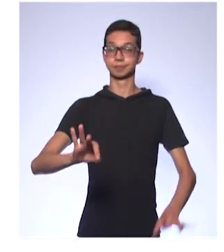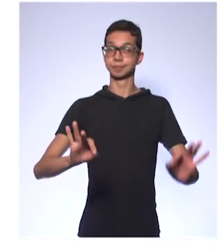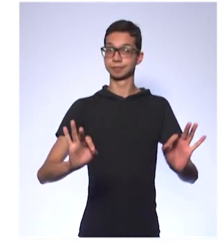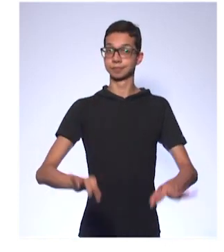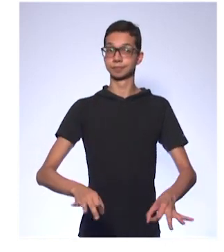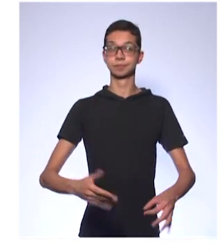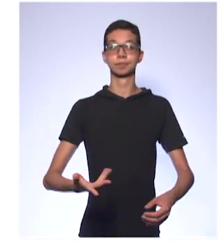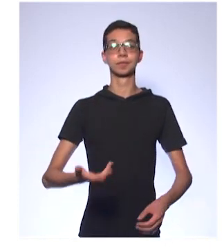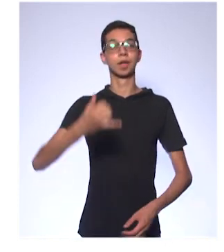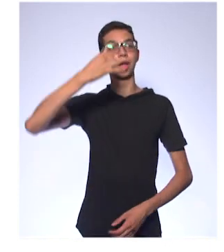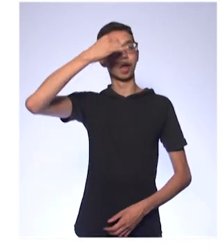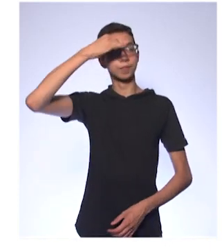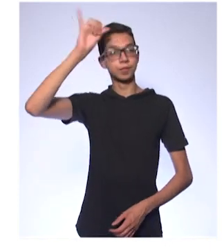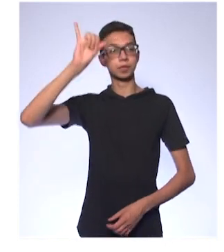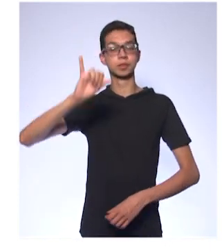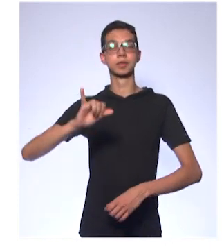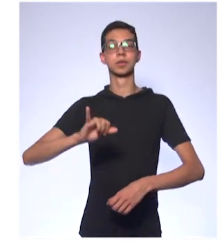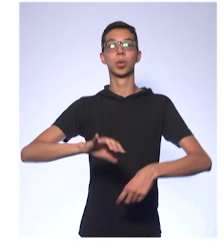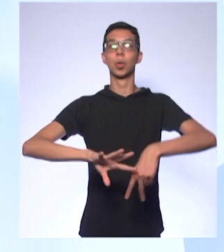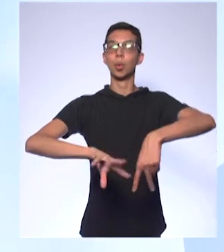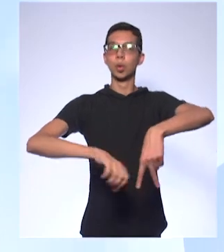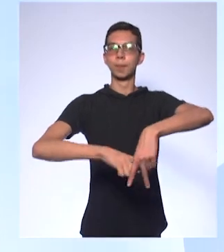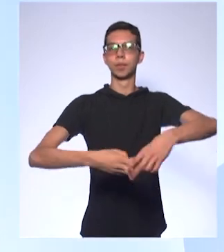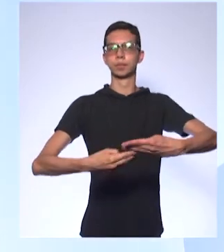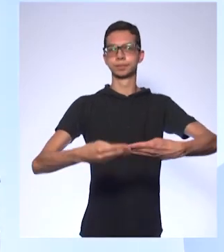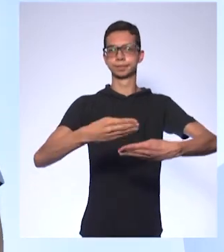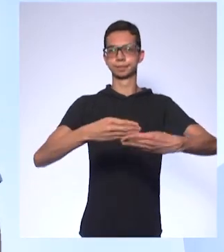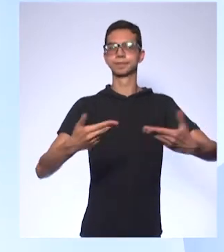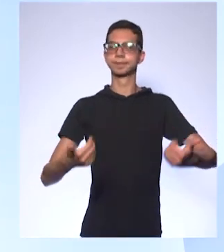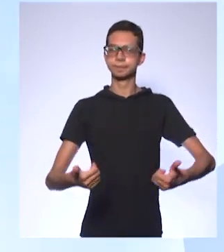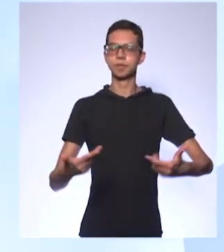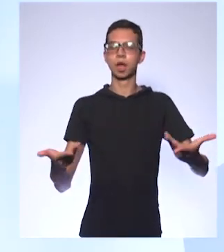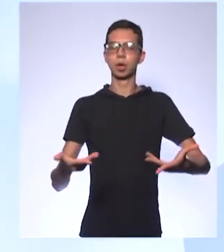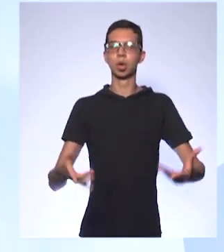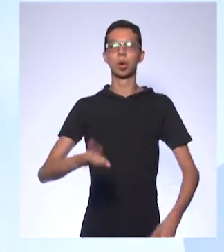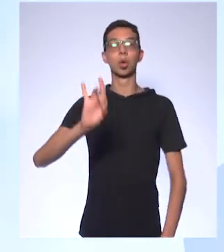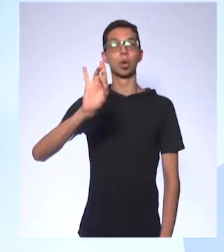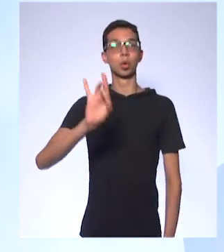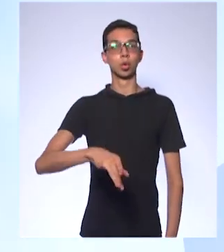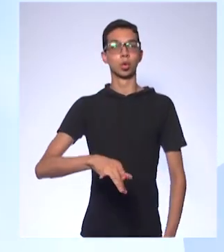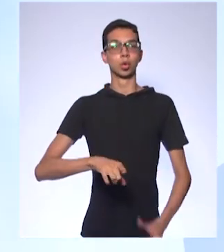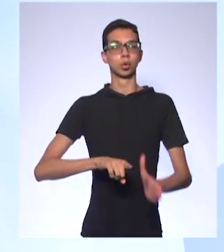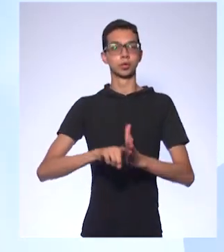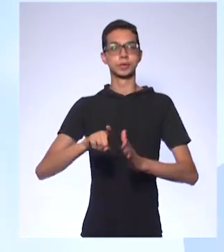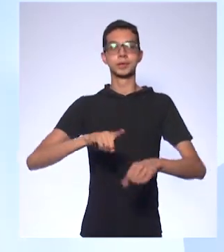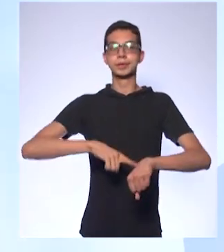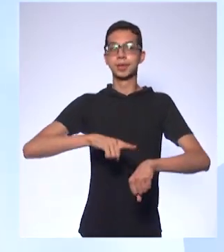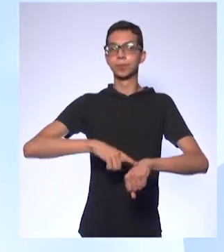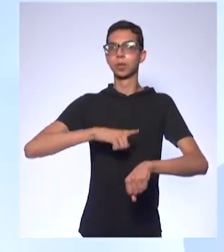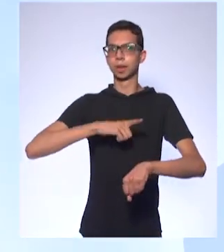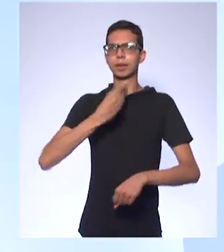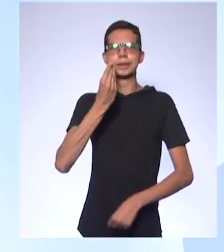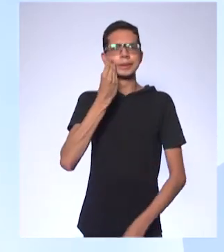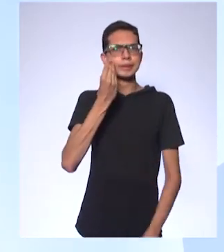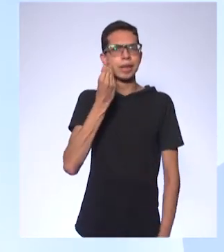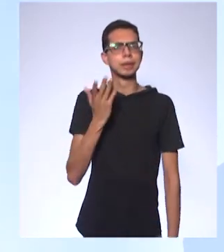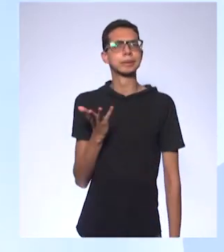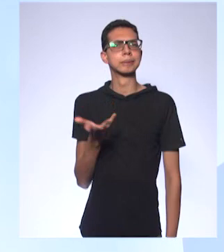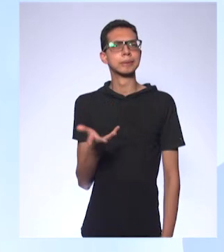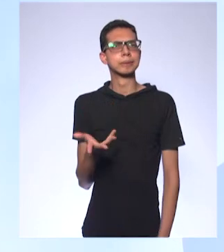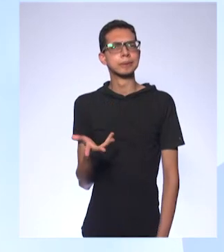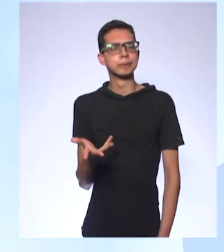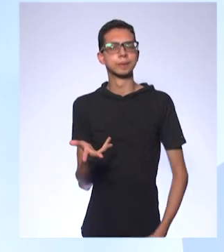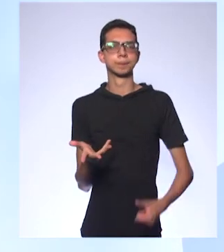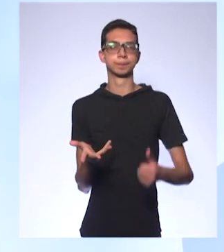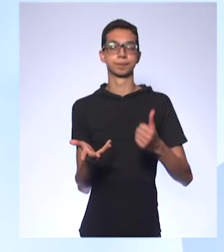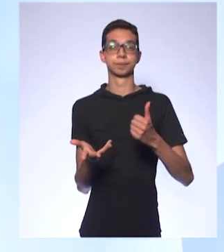civil. Bom, pessoal, a gente vai para a última questão, né? A gente tem um tempinho ali, a gente vai tentar correr